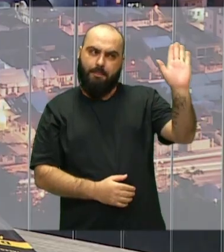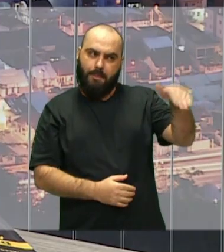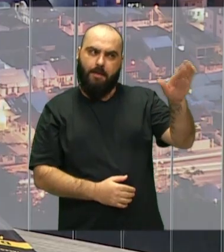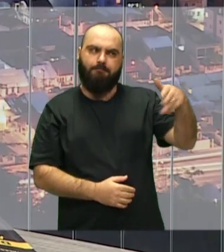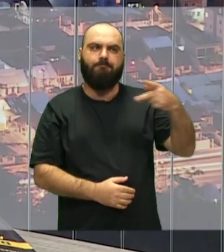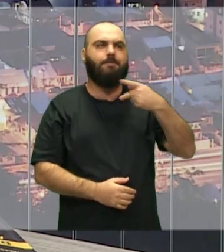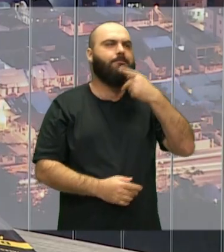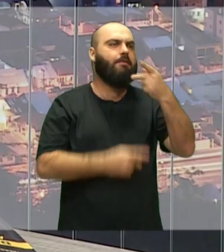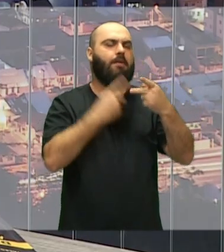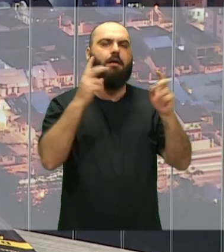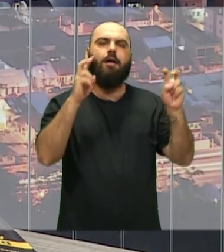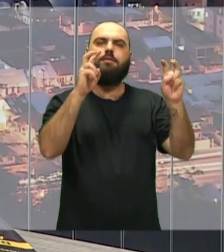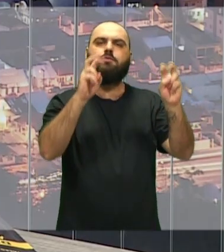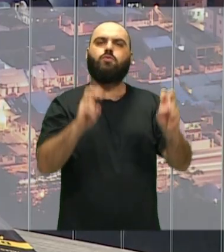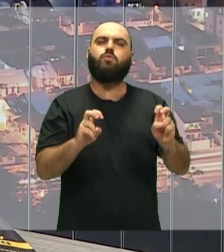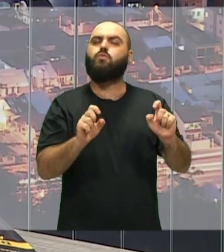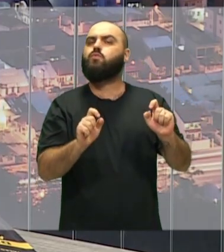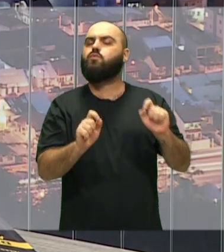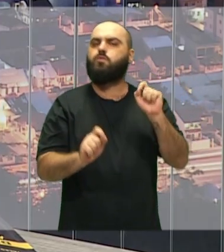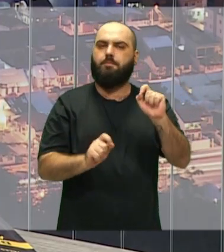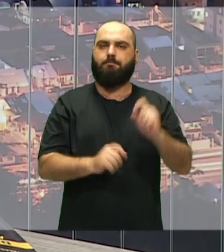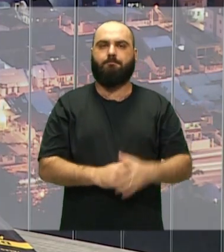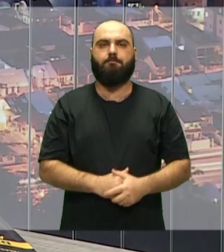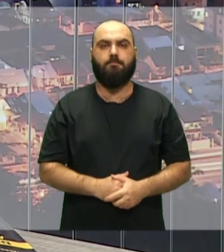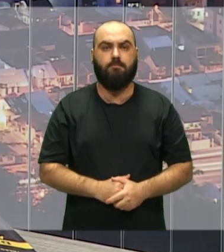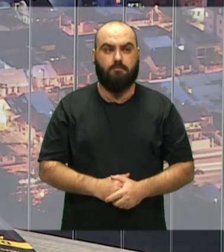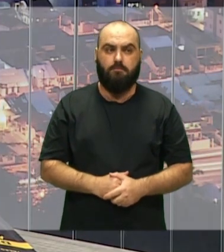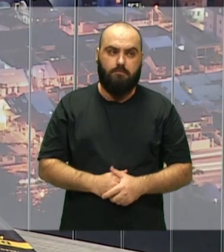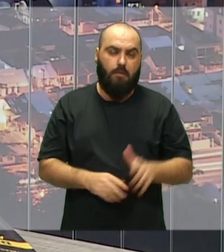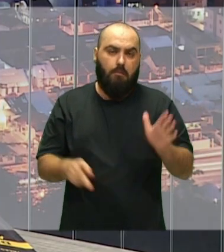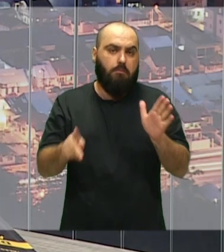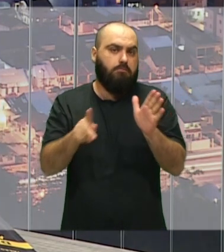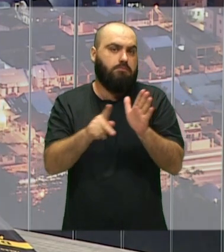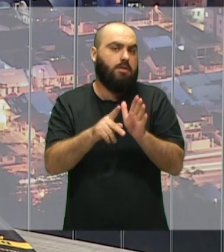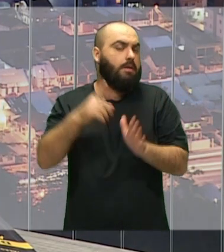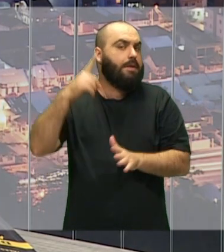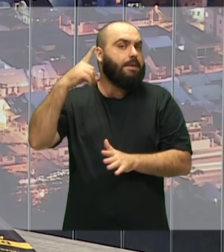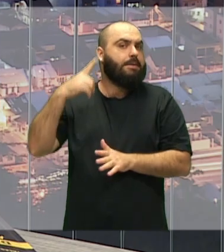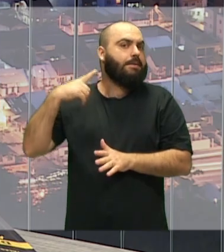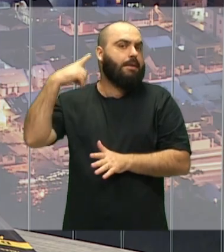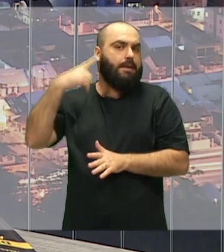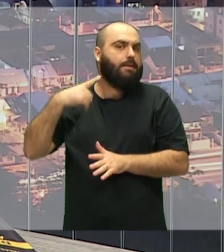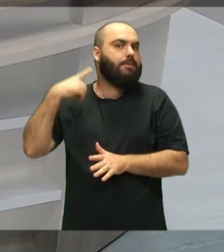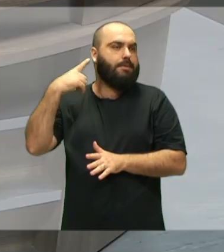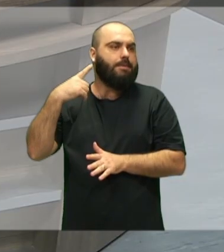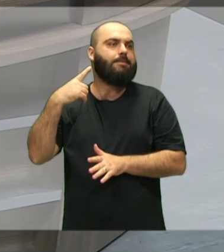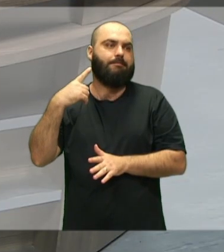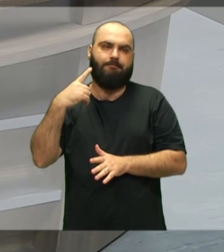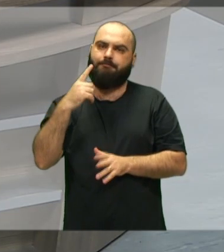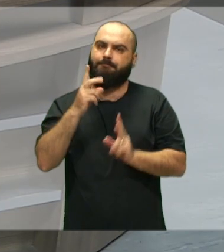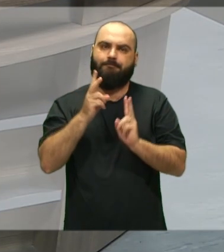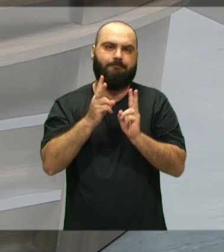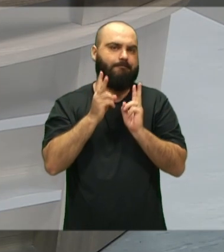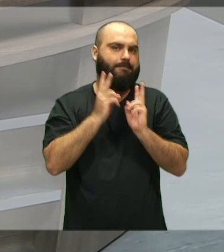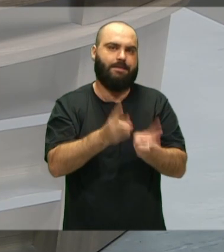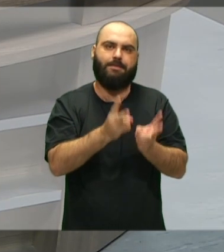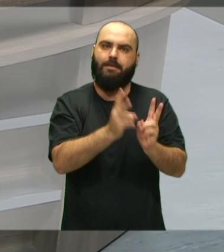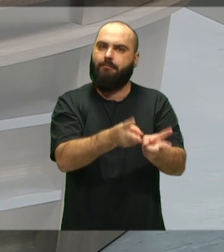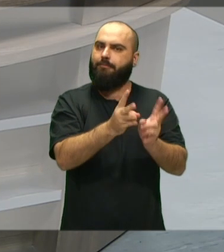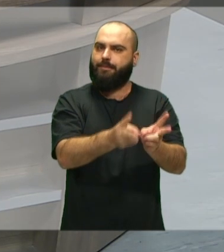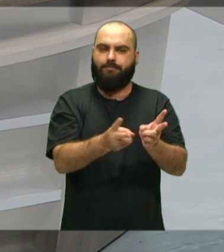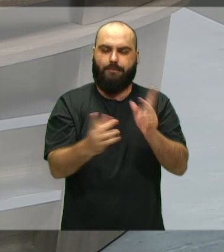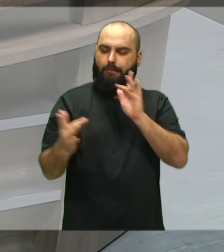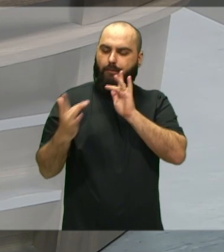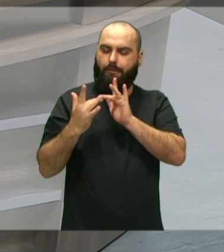alguns exemplos práticos quer dizer, o direito não adianta, a gente não tem como fugir dele, ele permeia a nossa